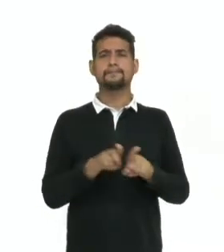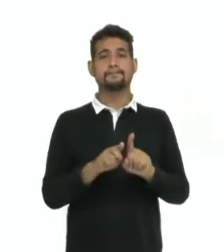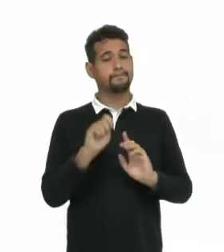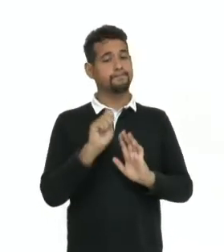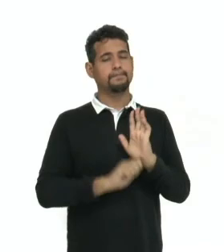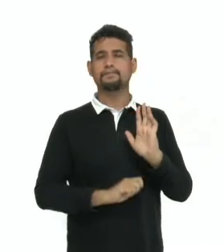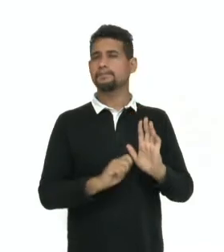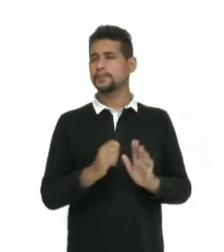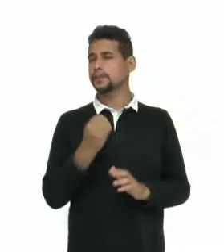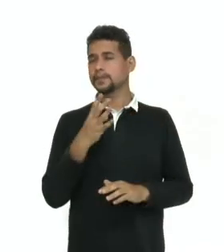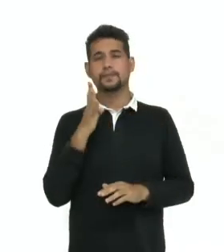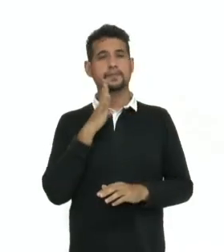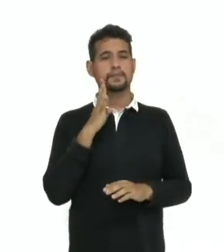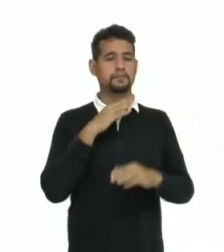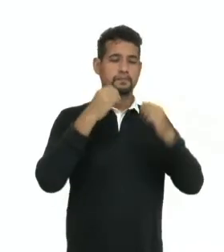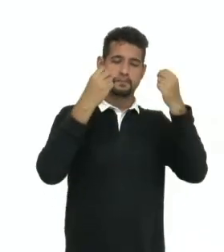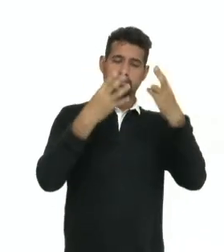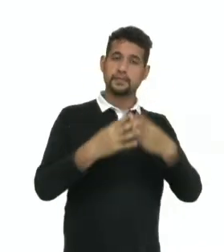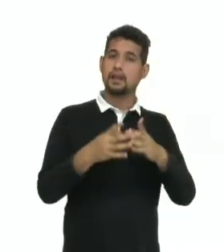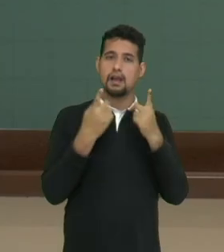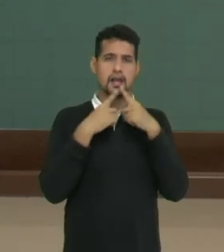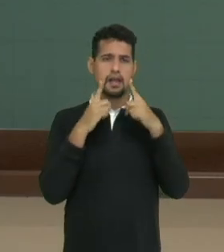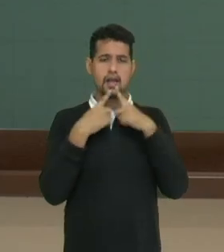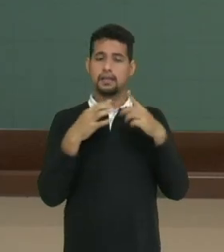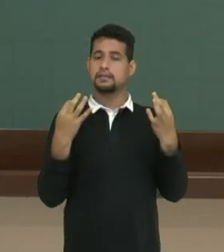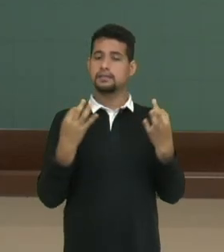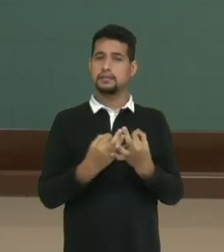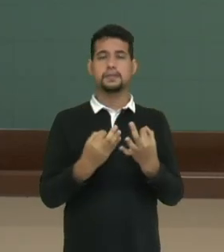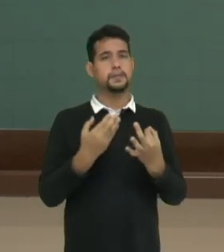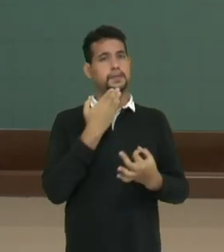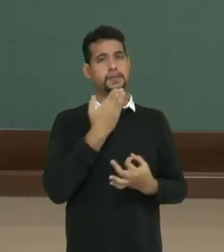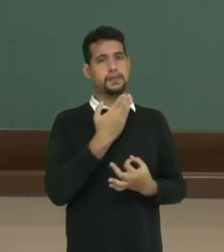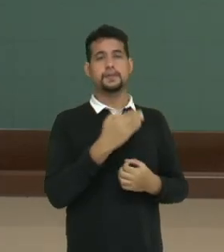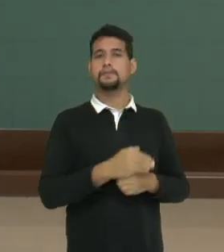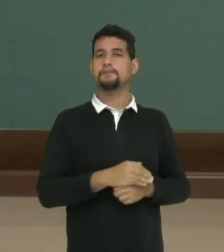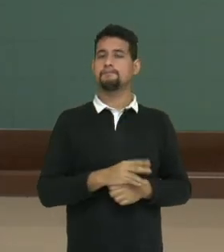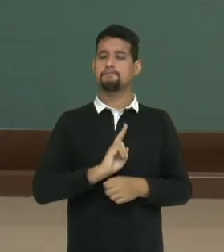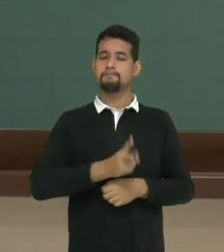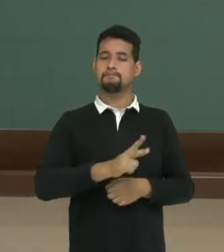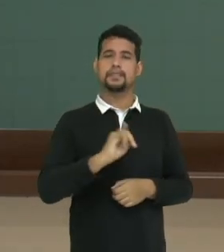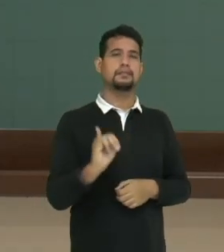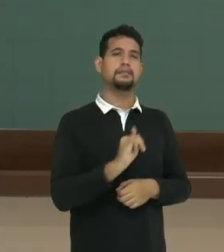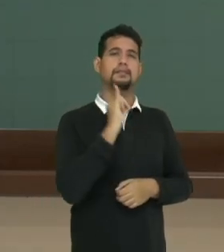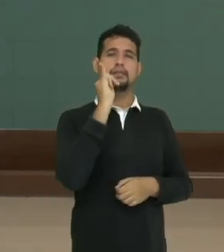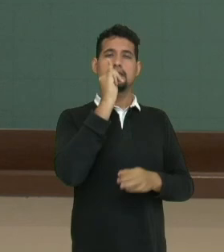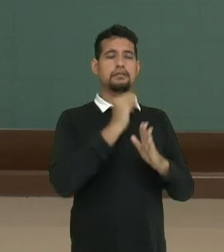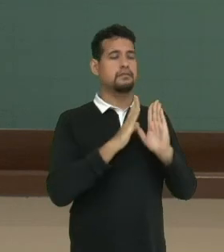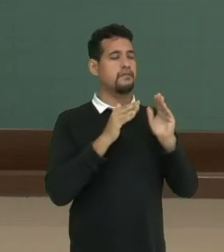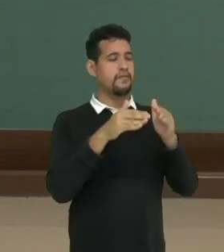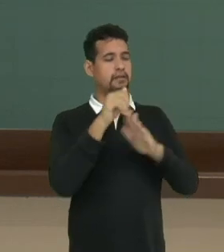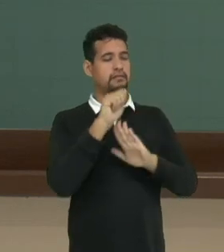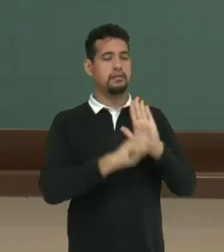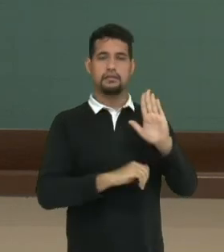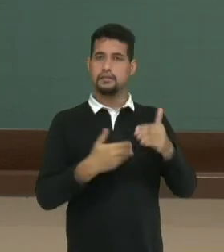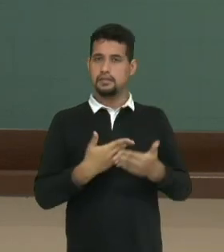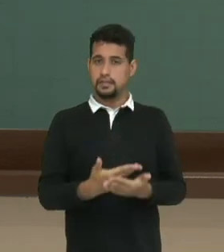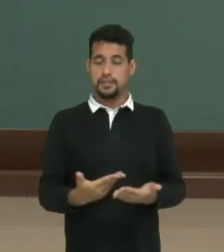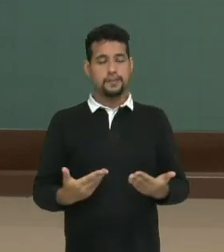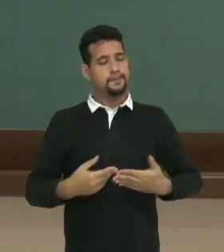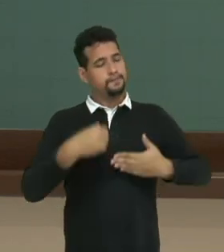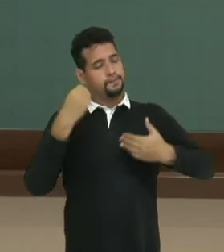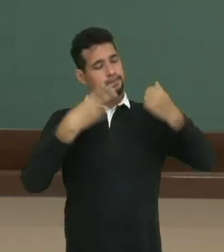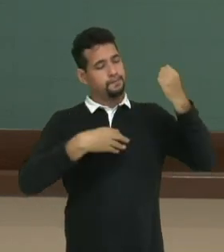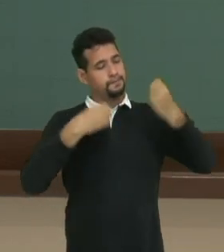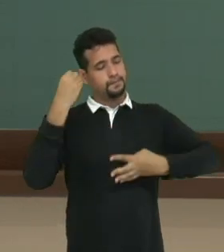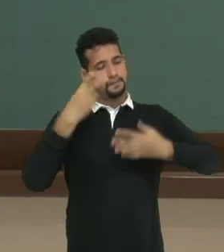textos legais para sustentar a sua reclamação e solicitação. Então, é sempre importante fundamentar o texto de vocês,